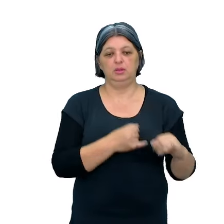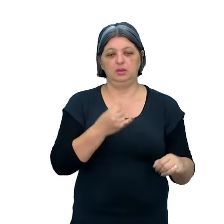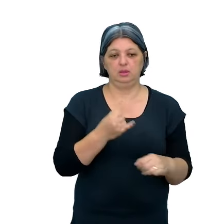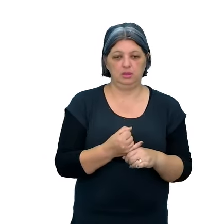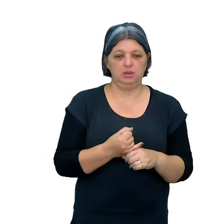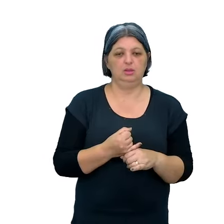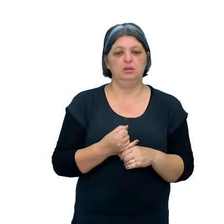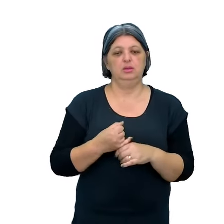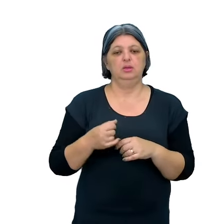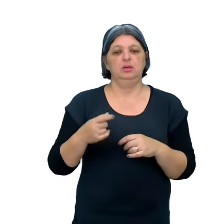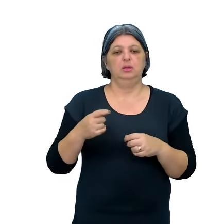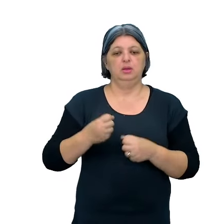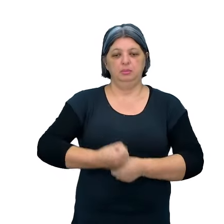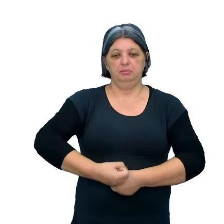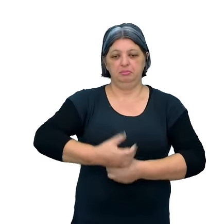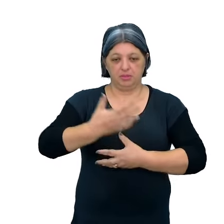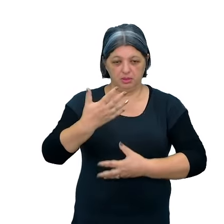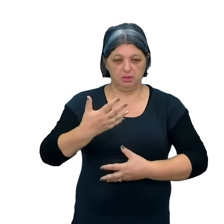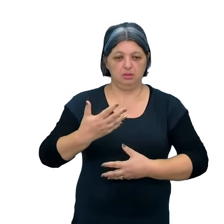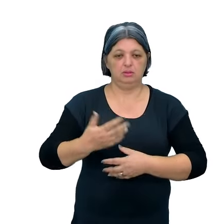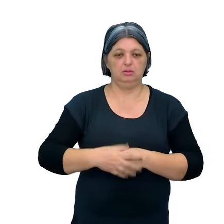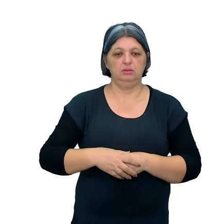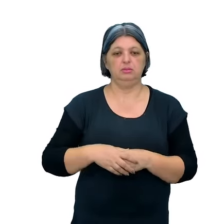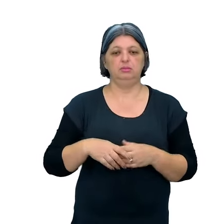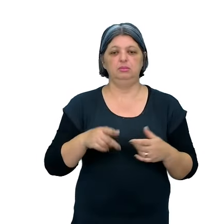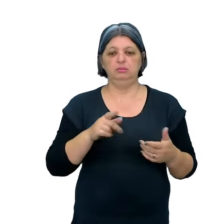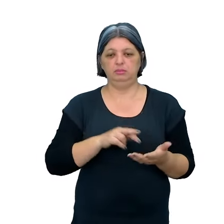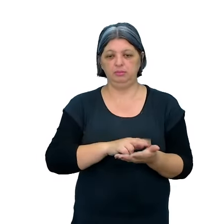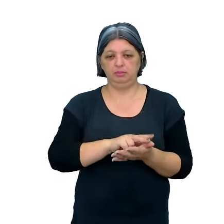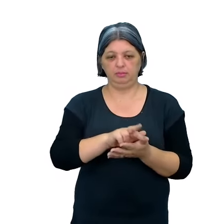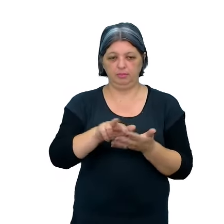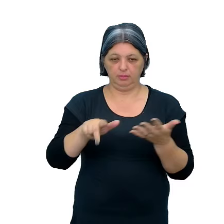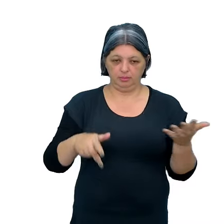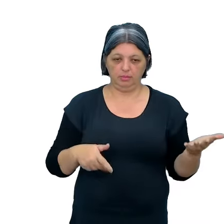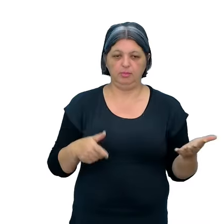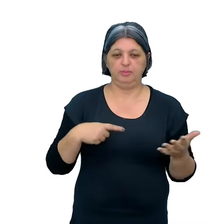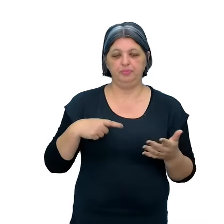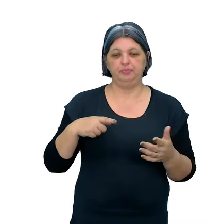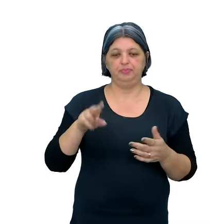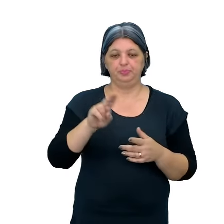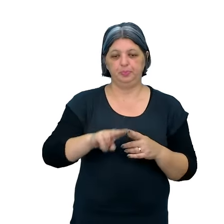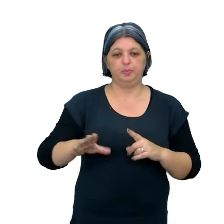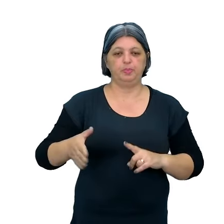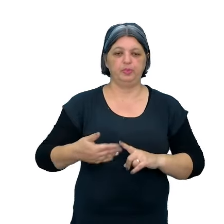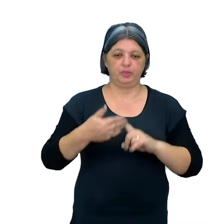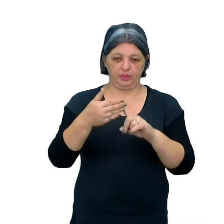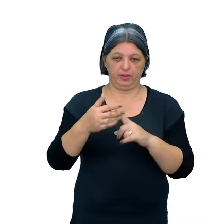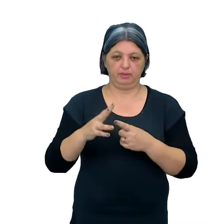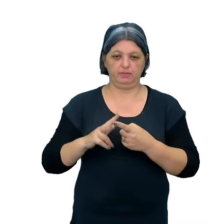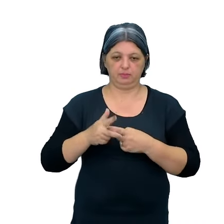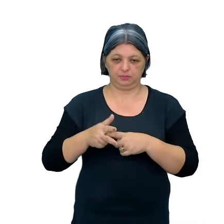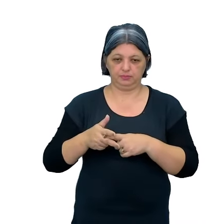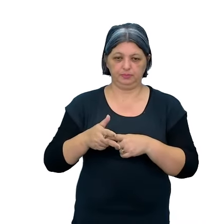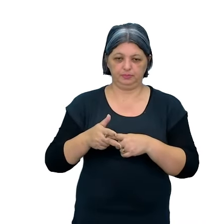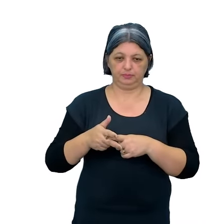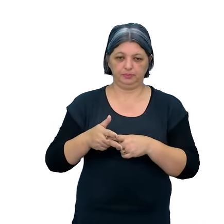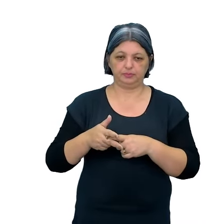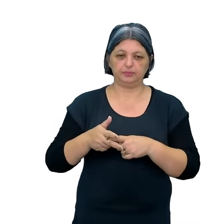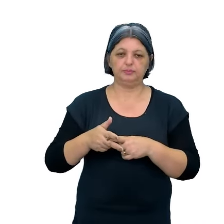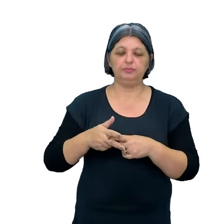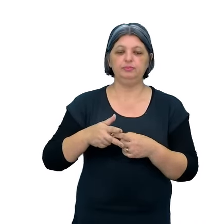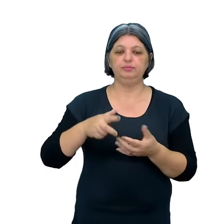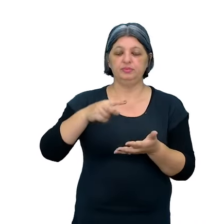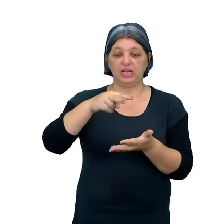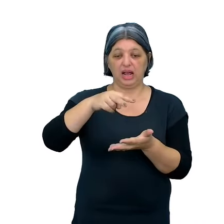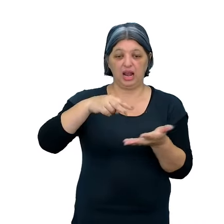posts, enzines, fanclips, etc. Essas tecnologias e ferramentas de leitura